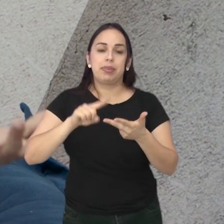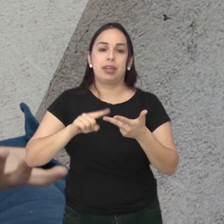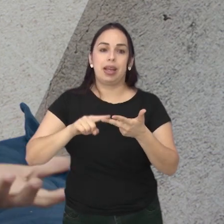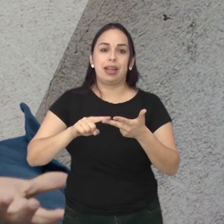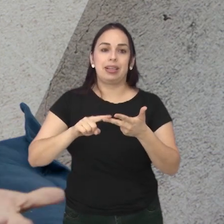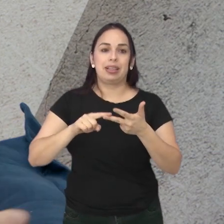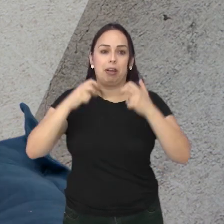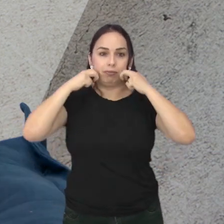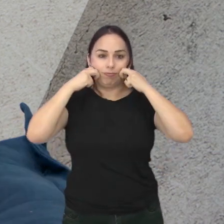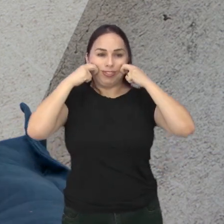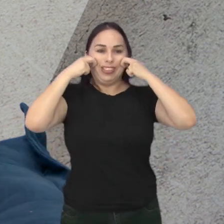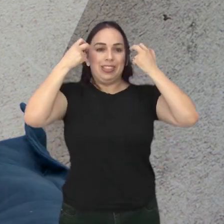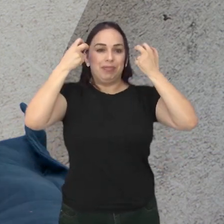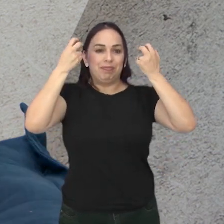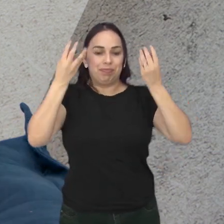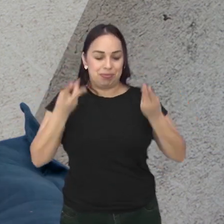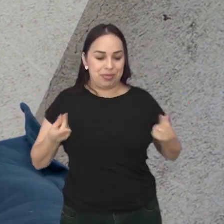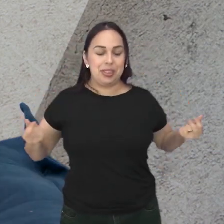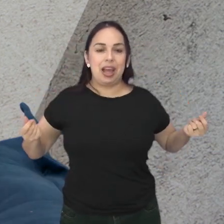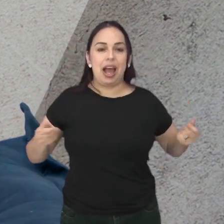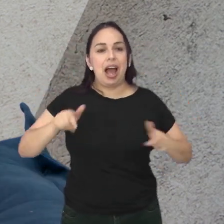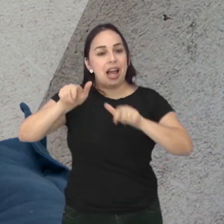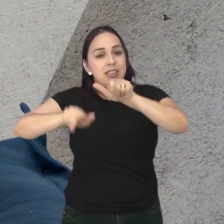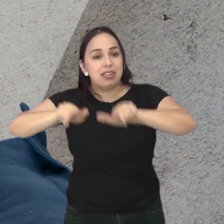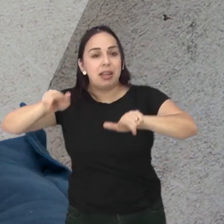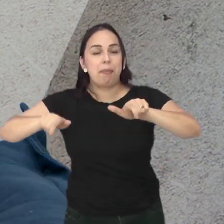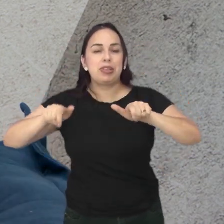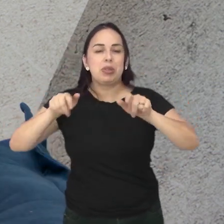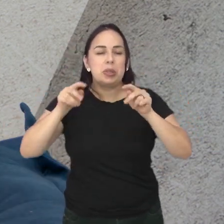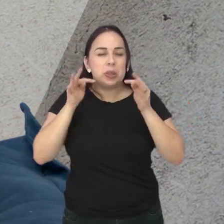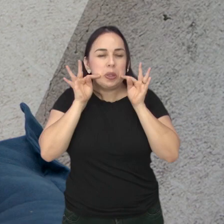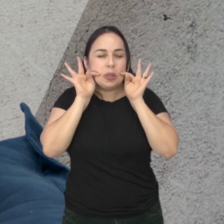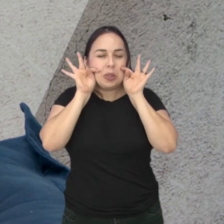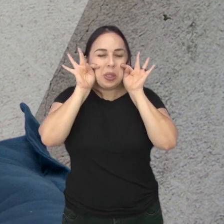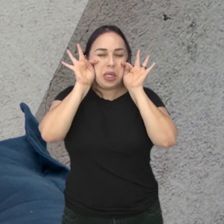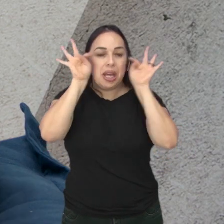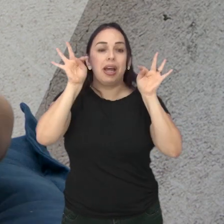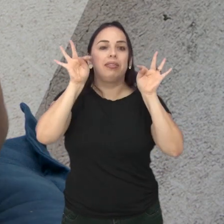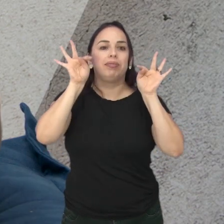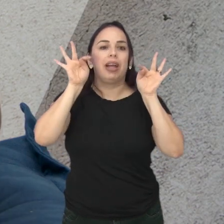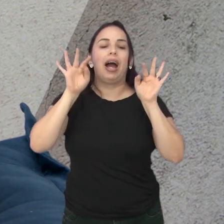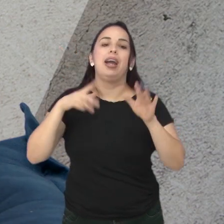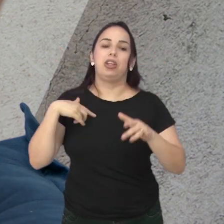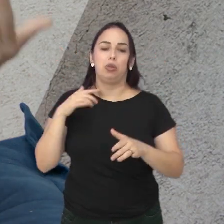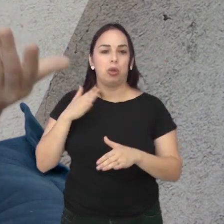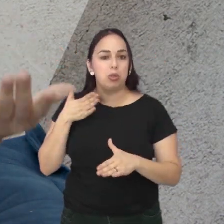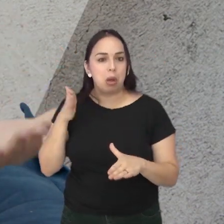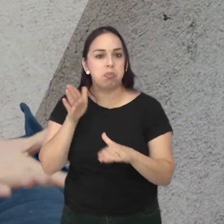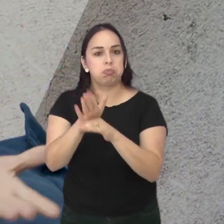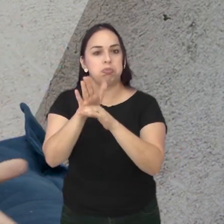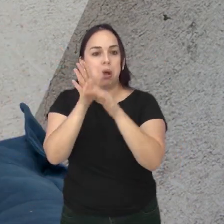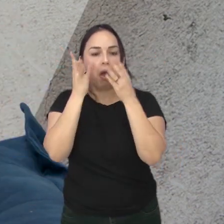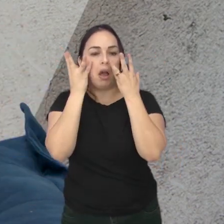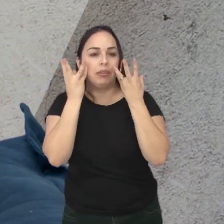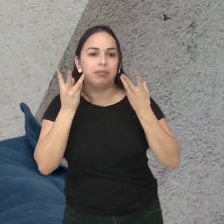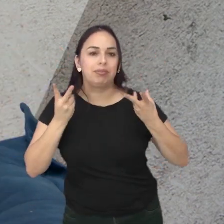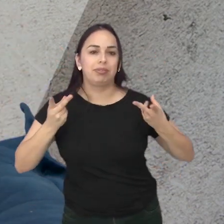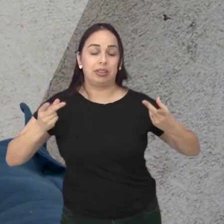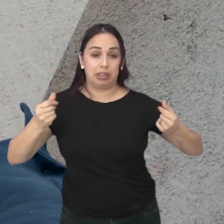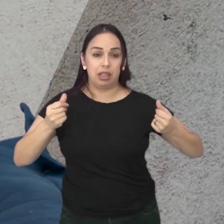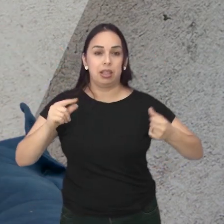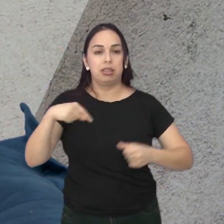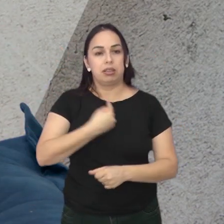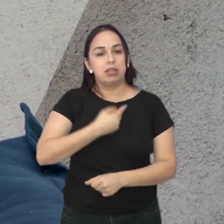sim, a gente trabalha com a desinibição. Então, às vezes a pessoa é muito tímida, então a gente faz esse trabalho,